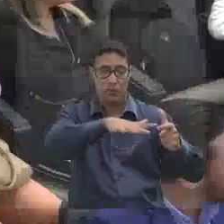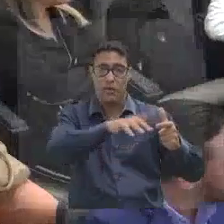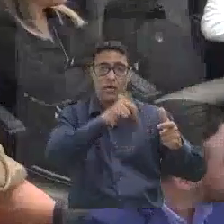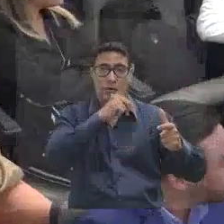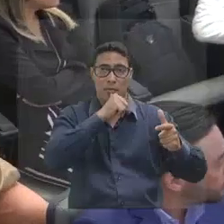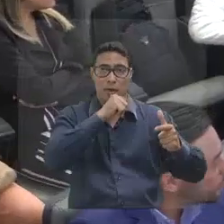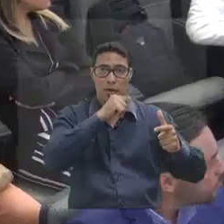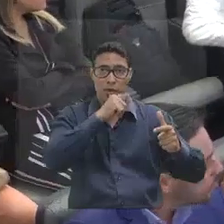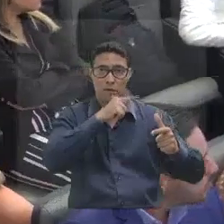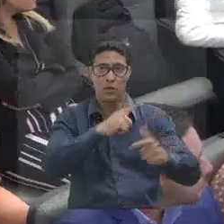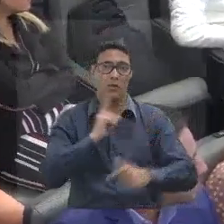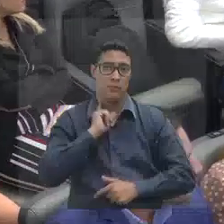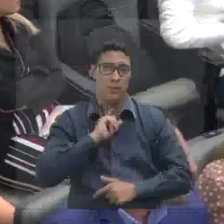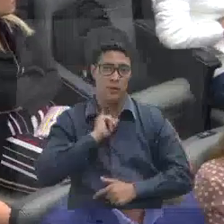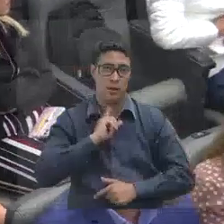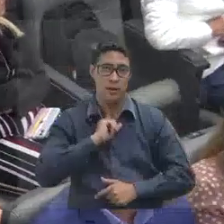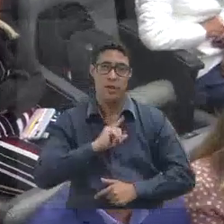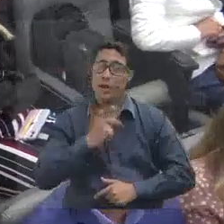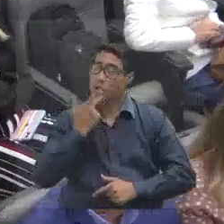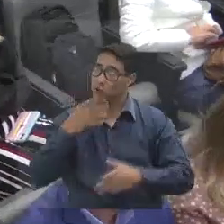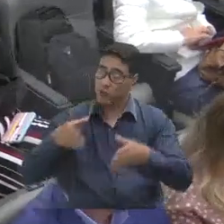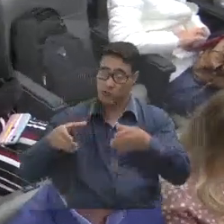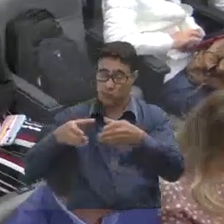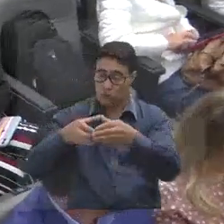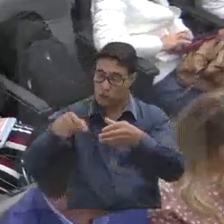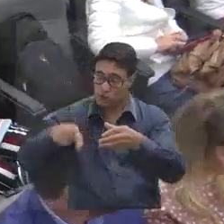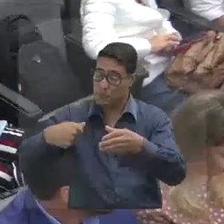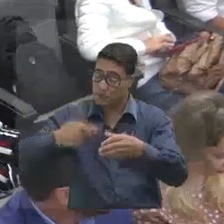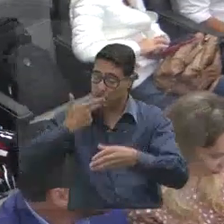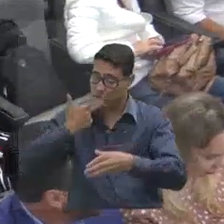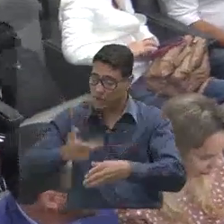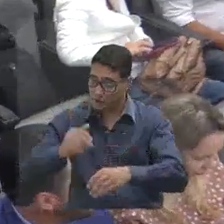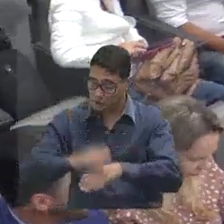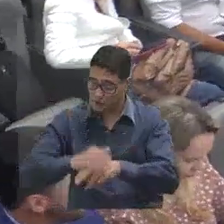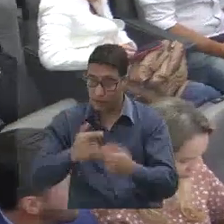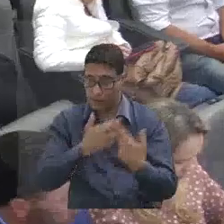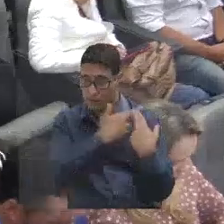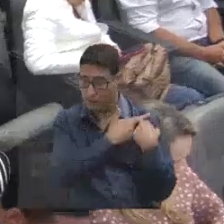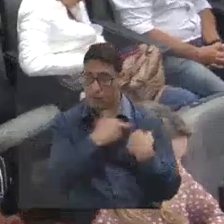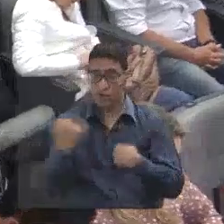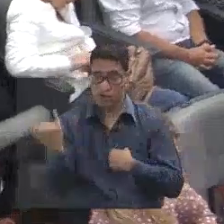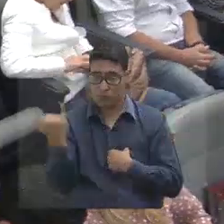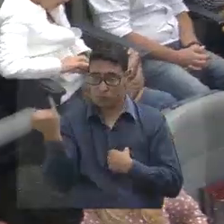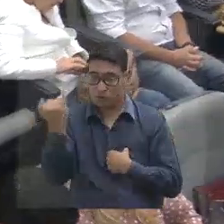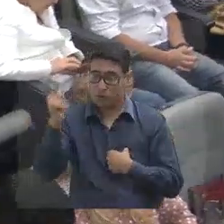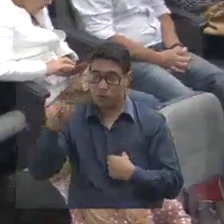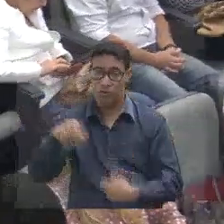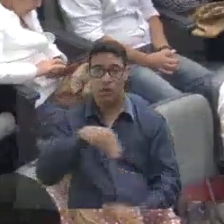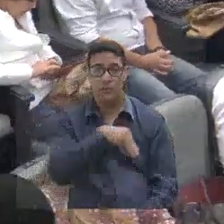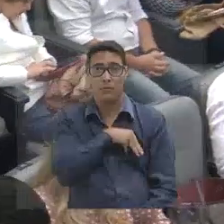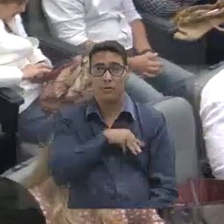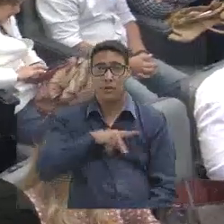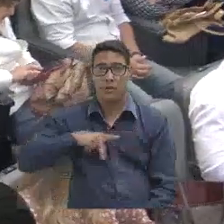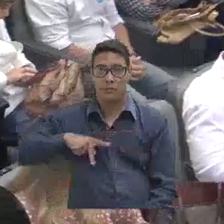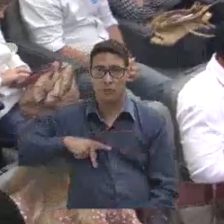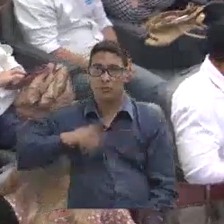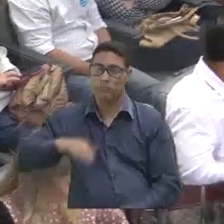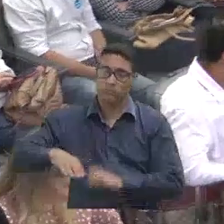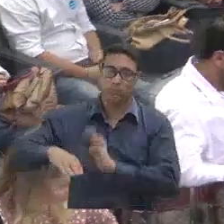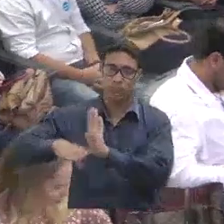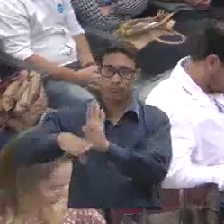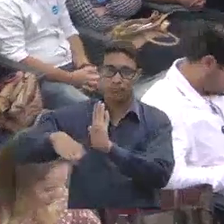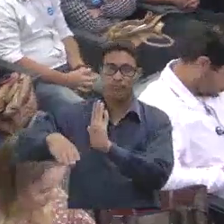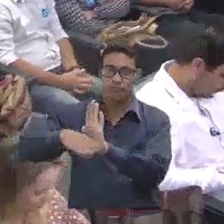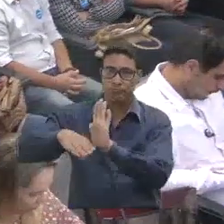tem que ser mencionado aqui e que teve um papel muito importante foi o ministério público que contribuiu muito com